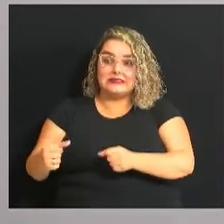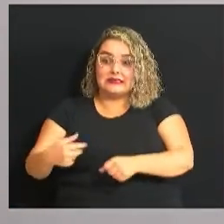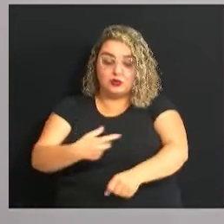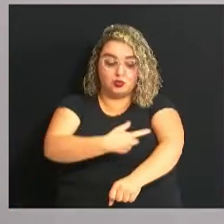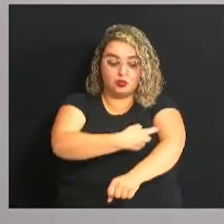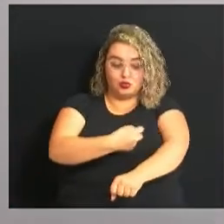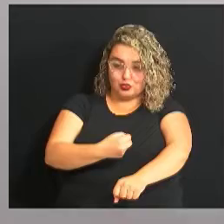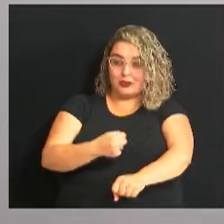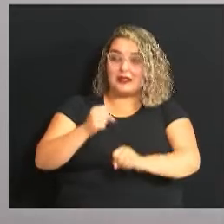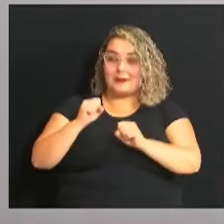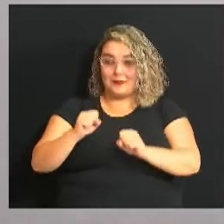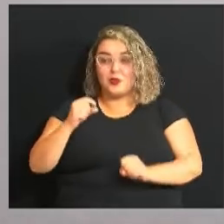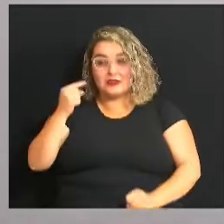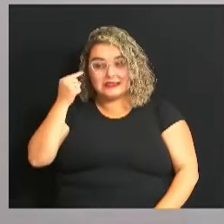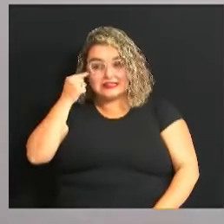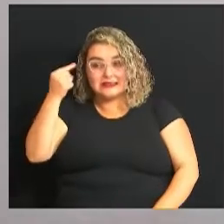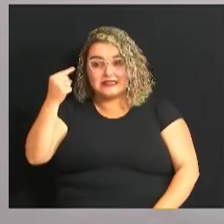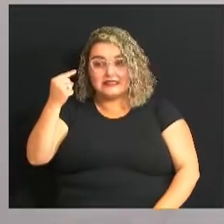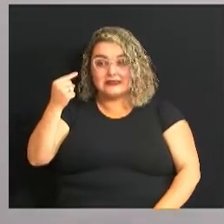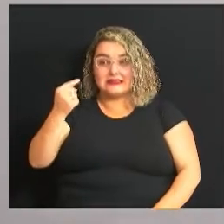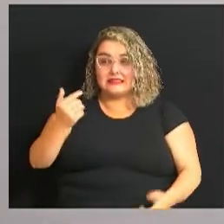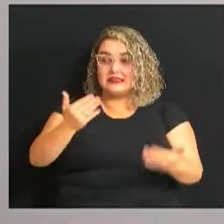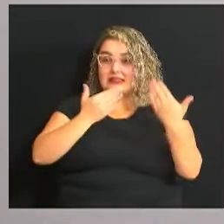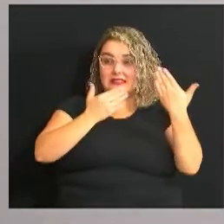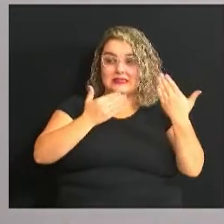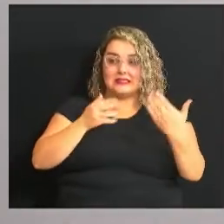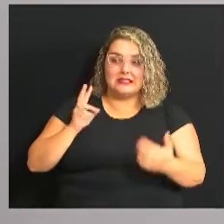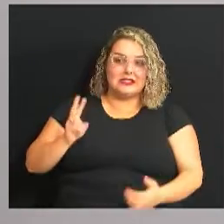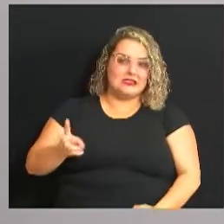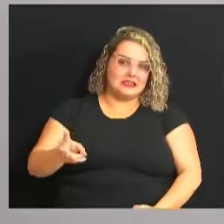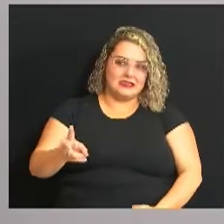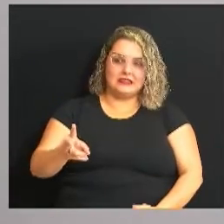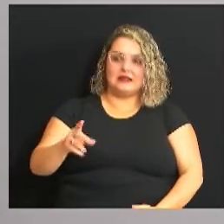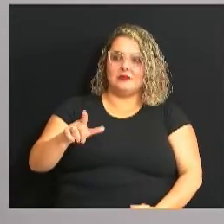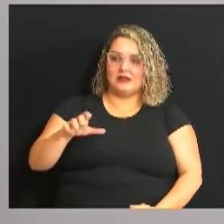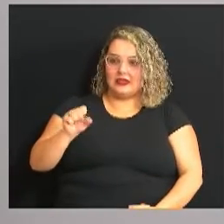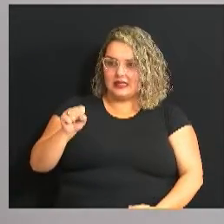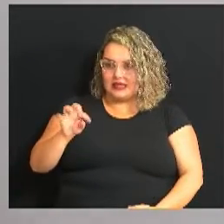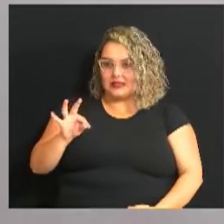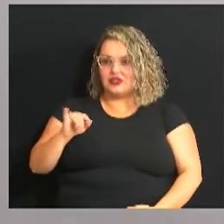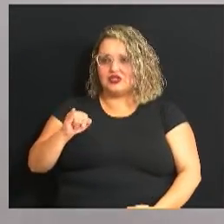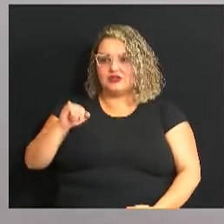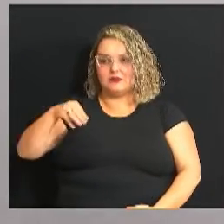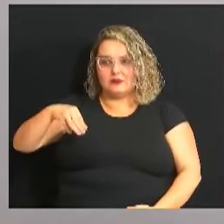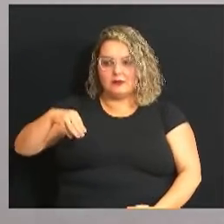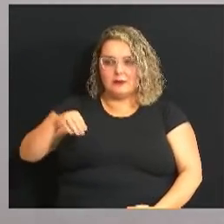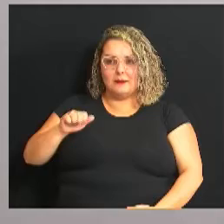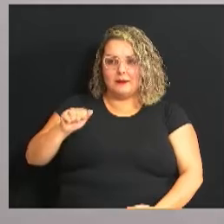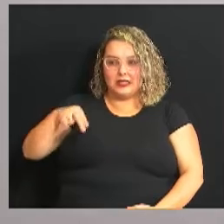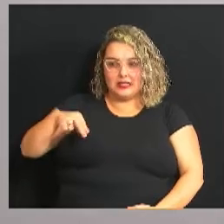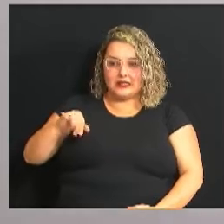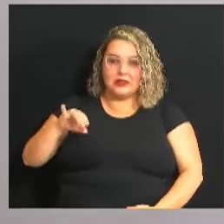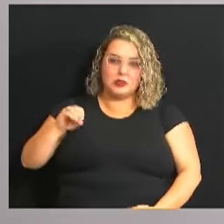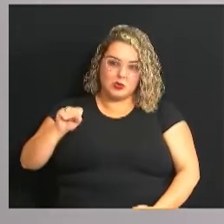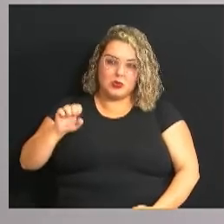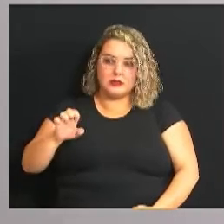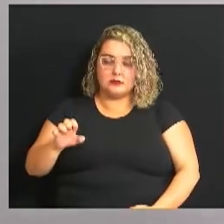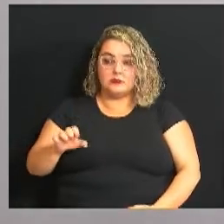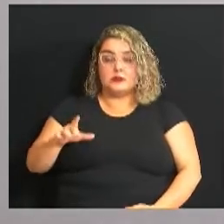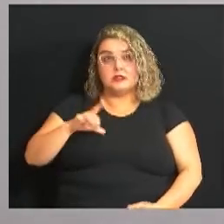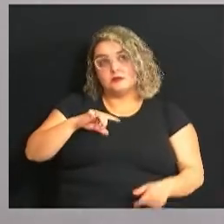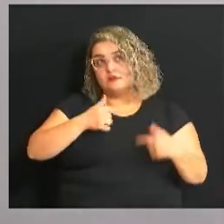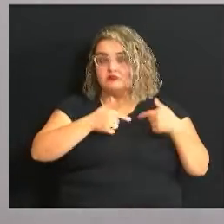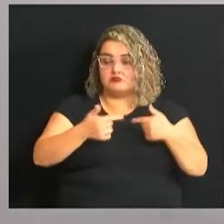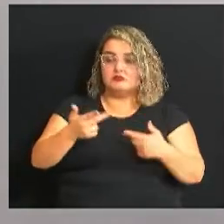possa imaginar, uma das suspeitas clínicas sempre vai ter que ser leishmaniose, né? Mas tem alguns sintomas que são mais clássicos, por